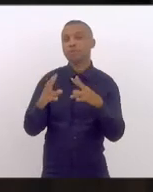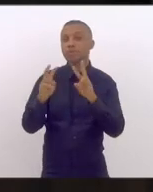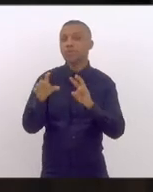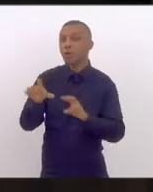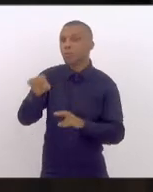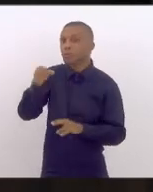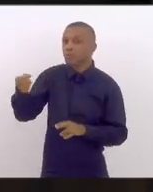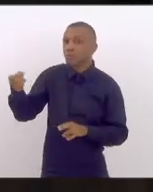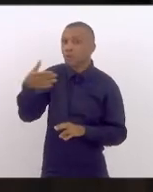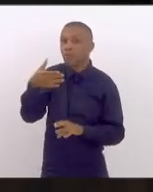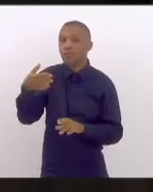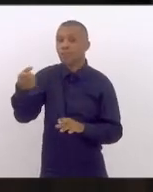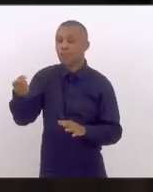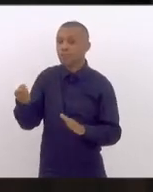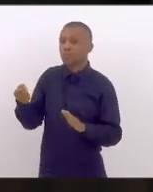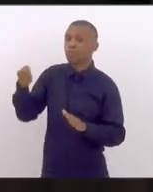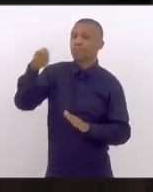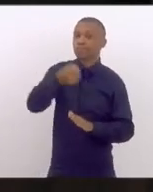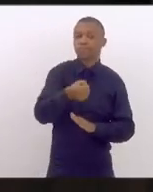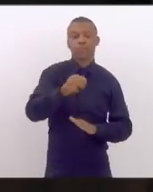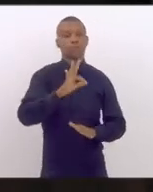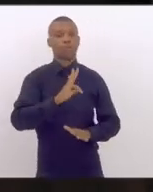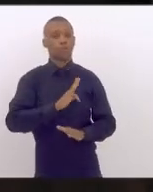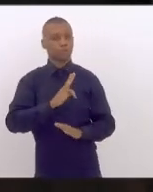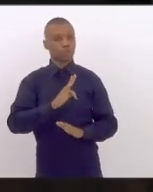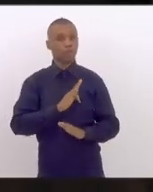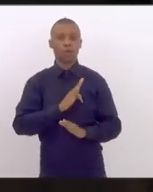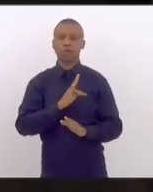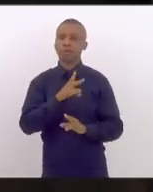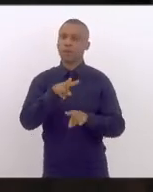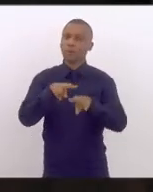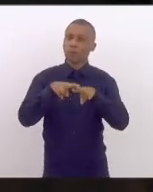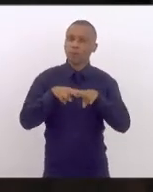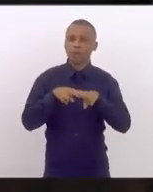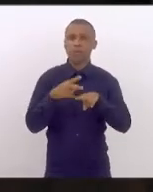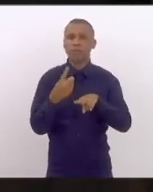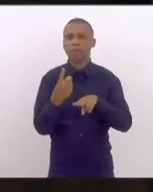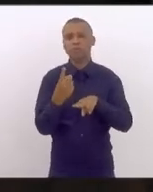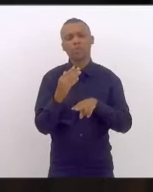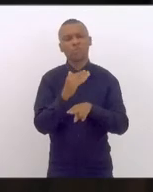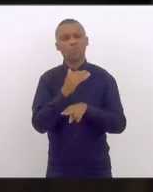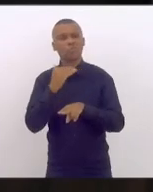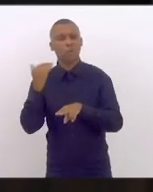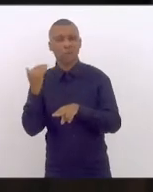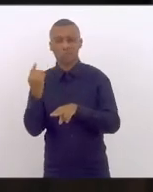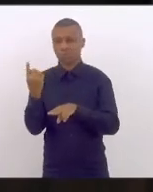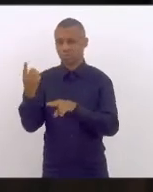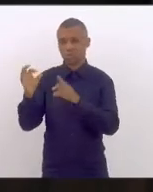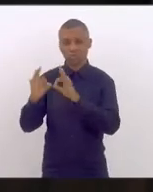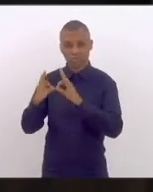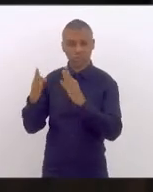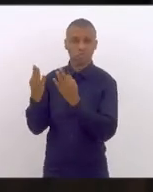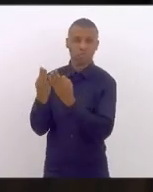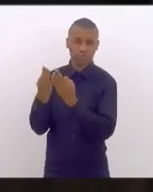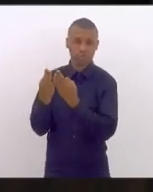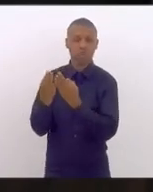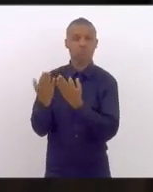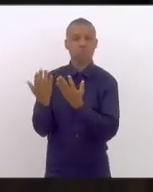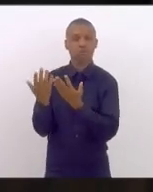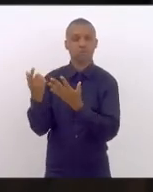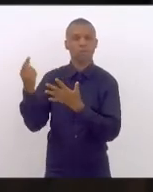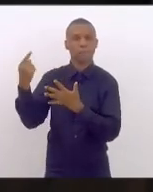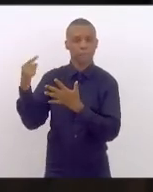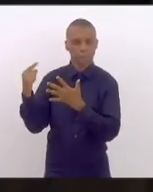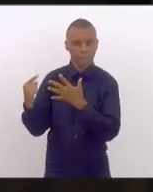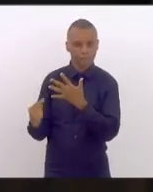Nova lotação para os policiais militares em virtudes que falecimento de um dos cônjuges da outras providências